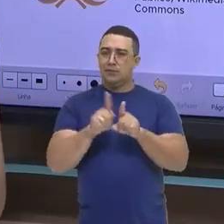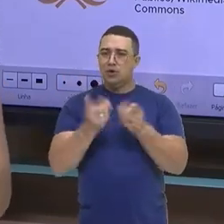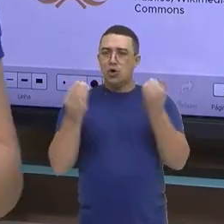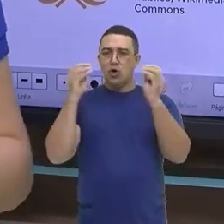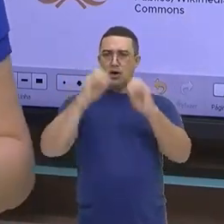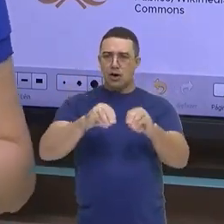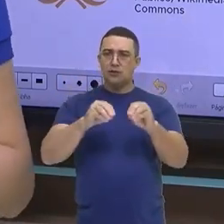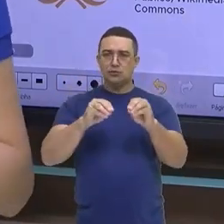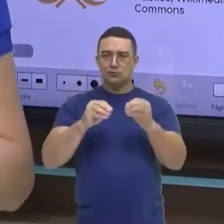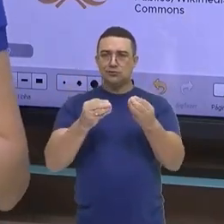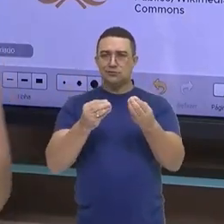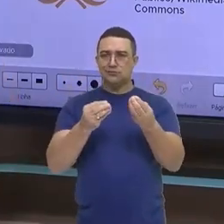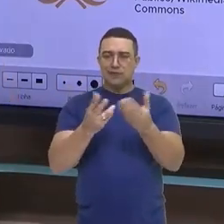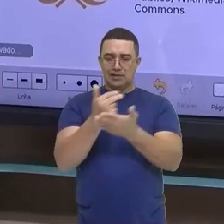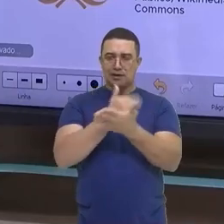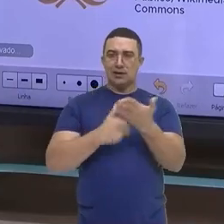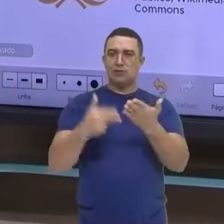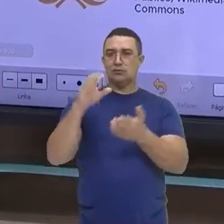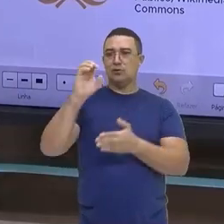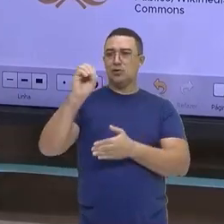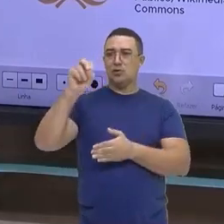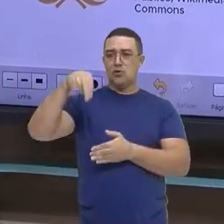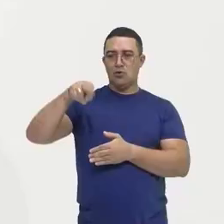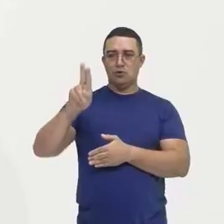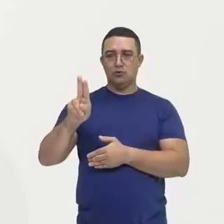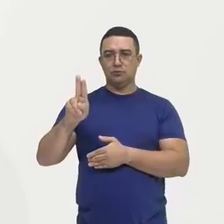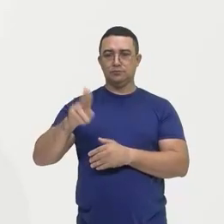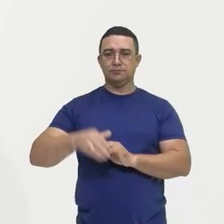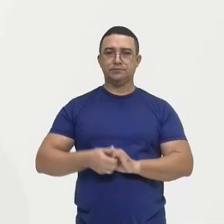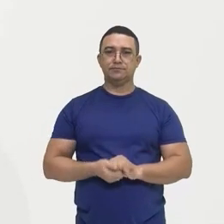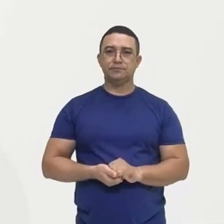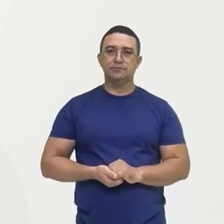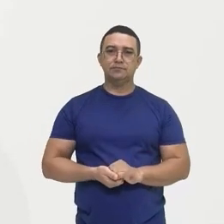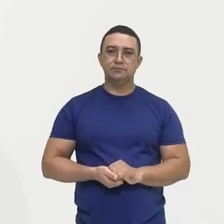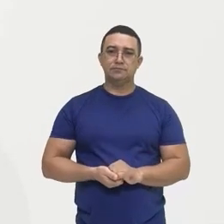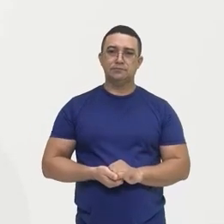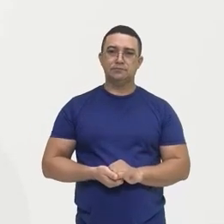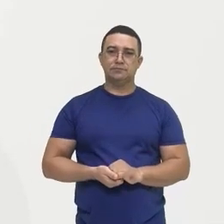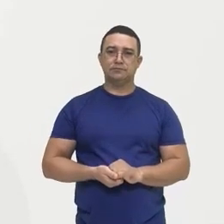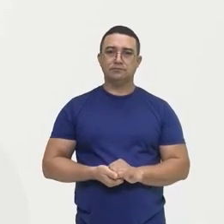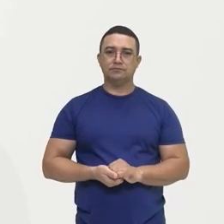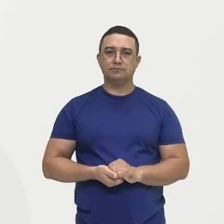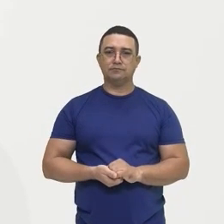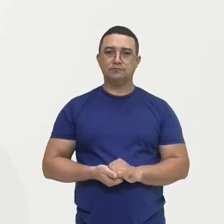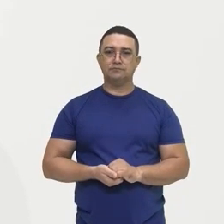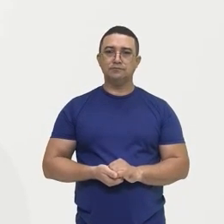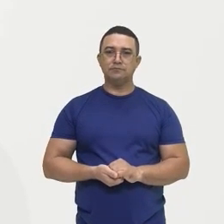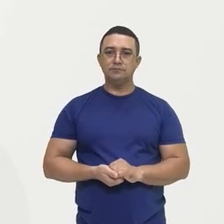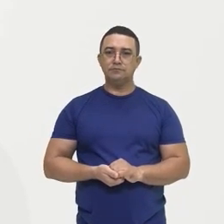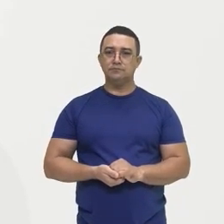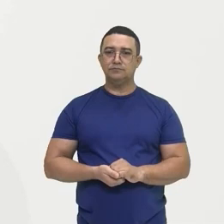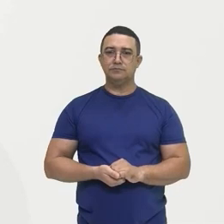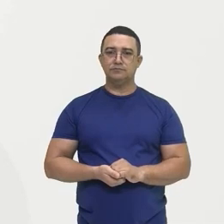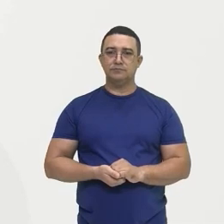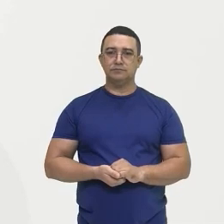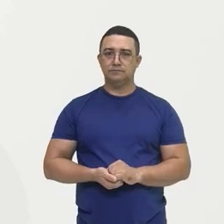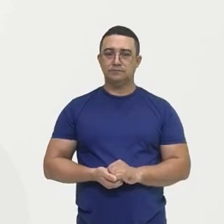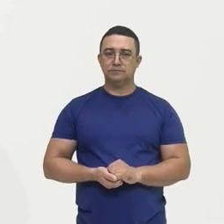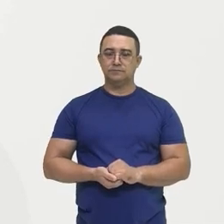Nações Unidas. Próxima projeção, aí nós temos, além da projeção